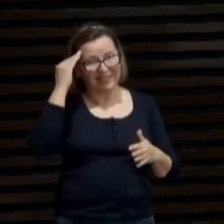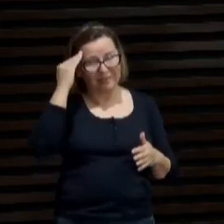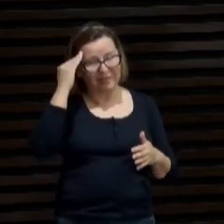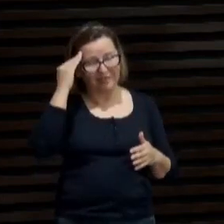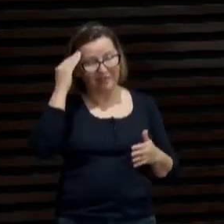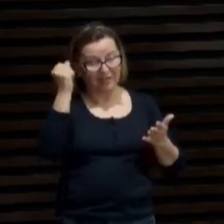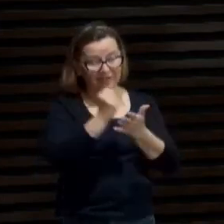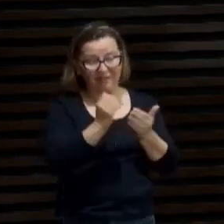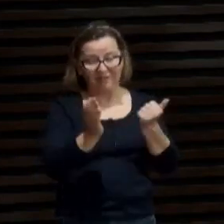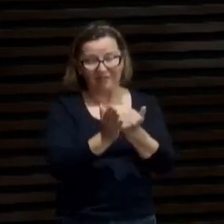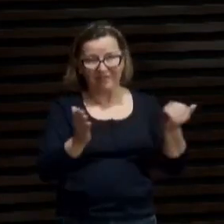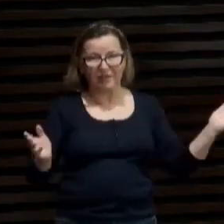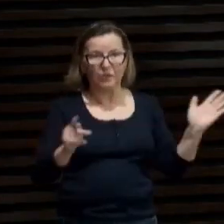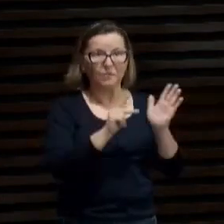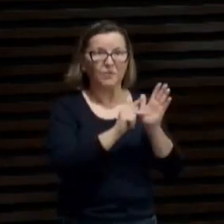nós.